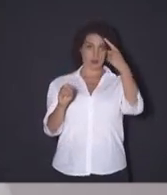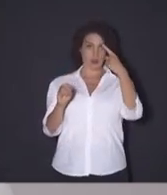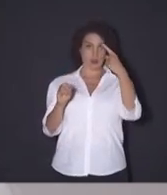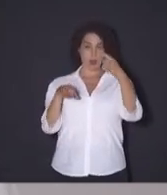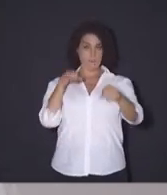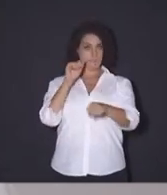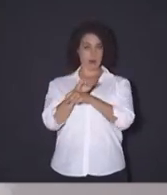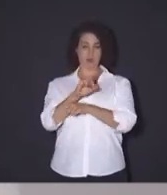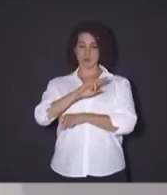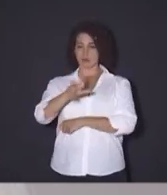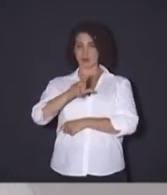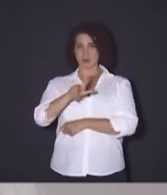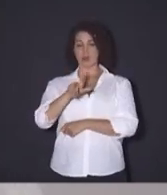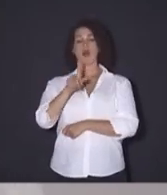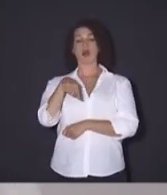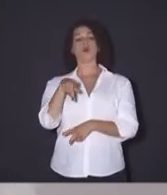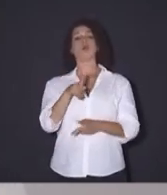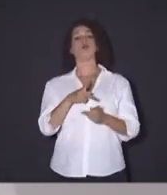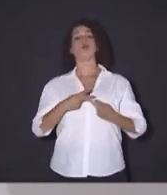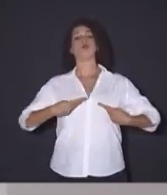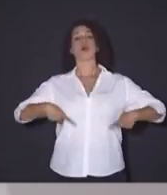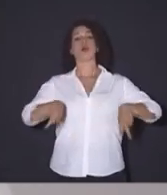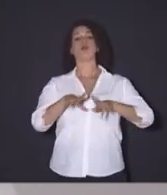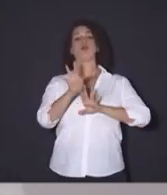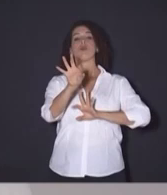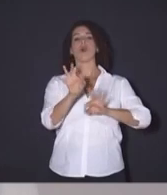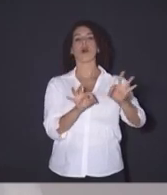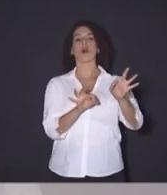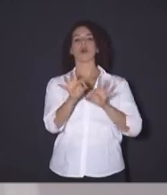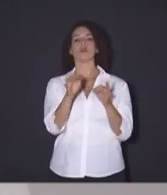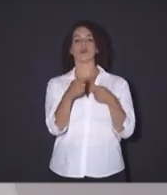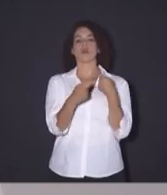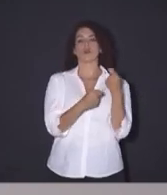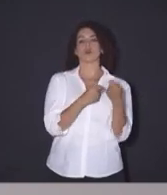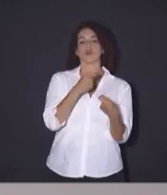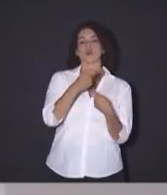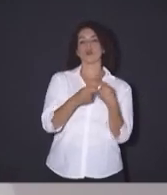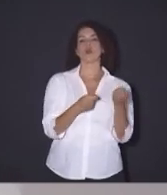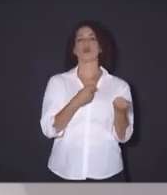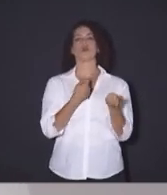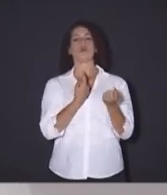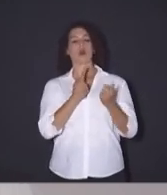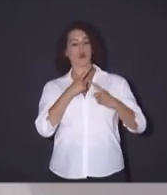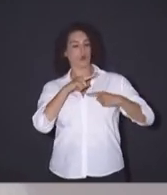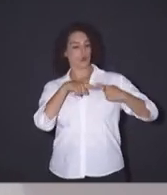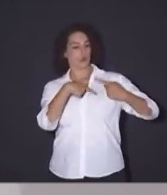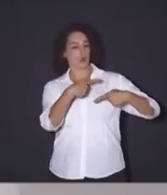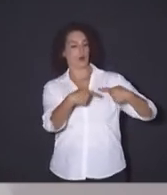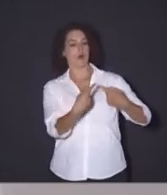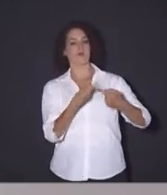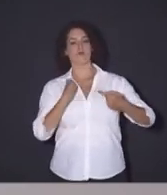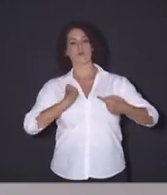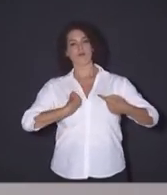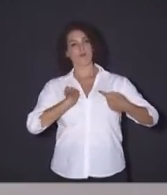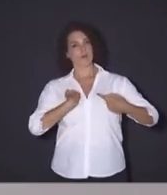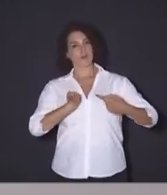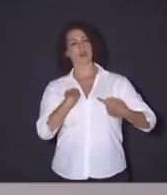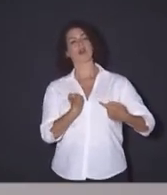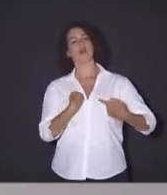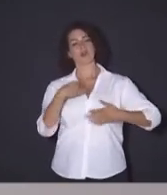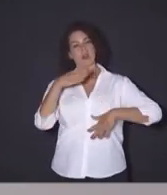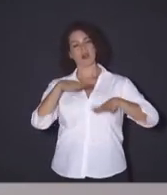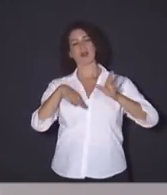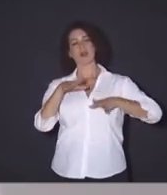sobrevivem que se organizam de forma as econômicas e que reproduzem seus modos de vida mesmo numa situação